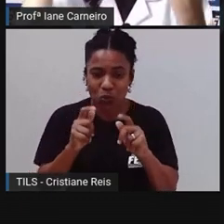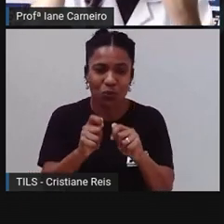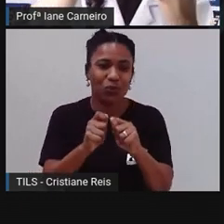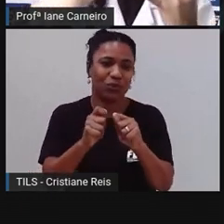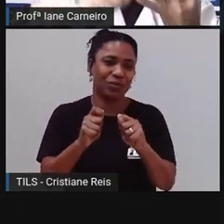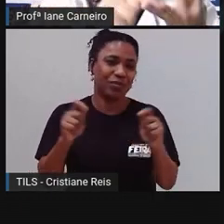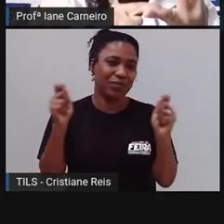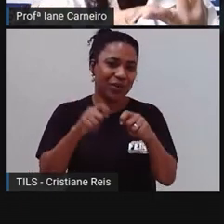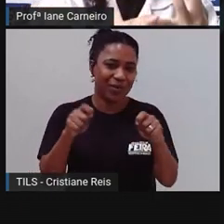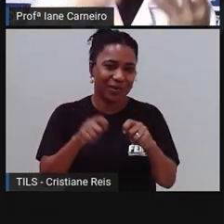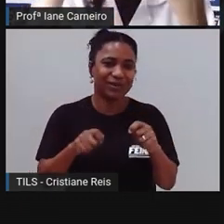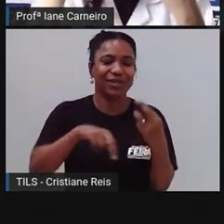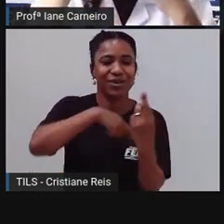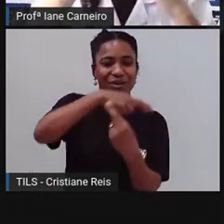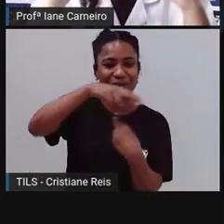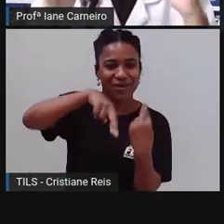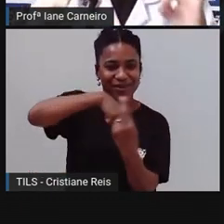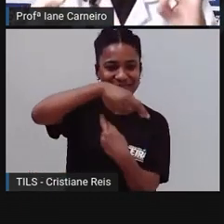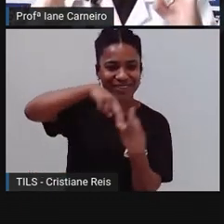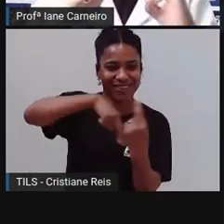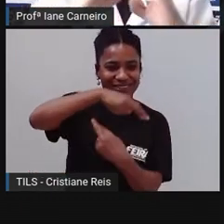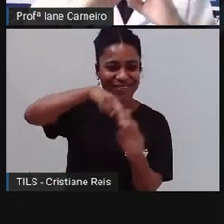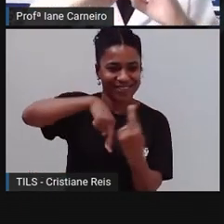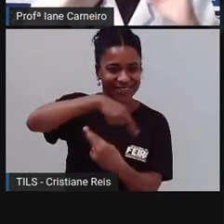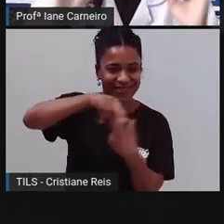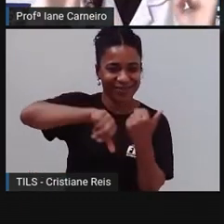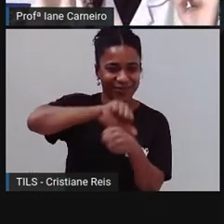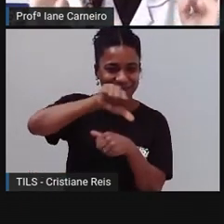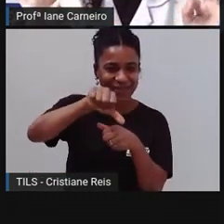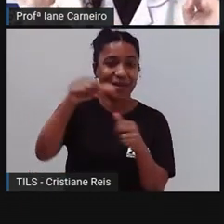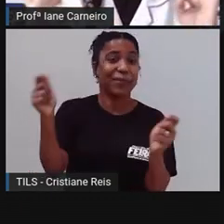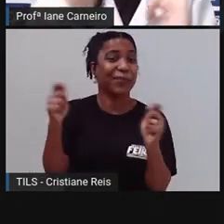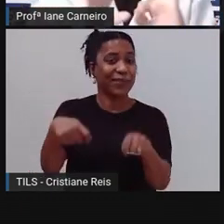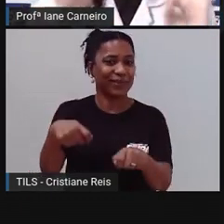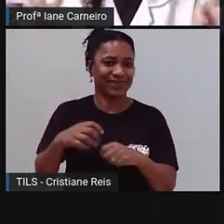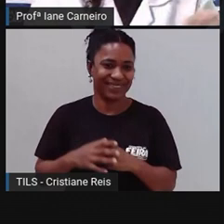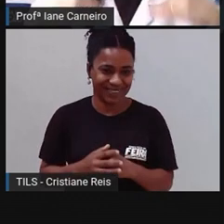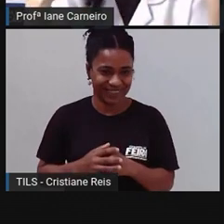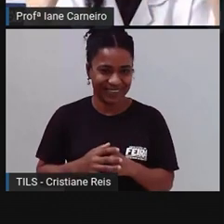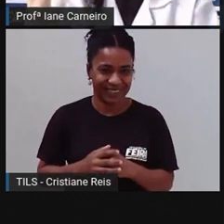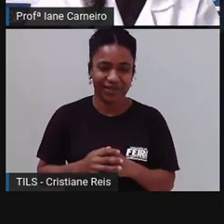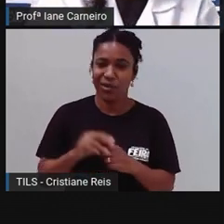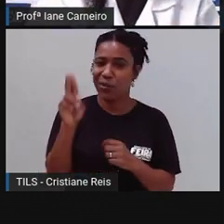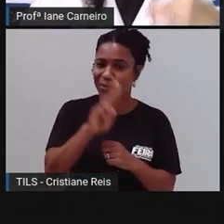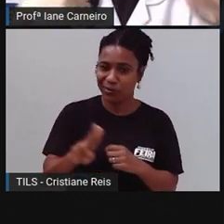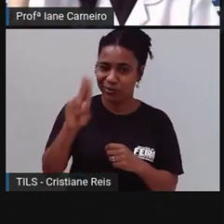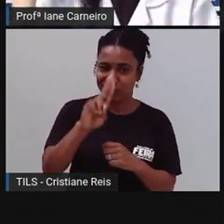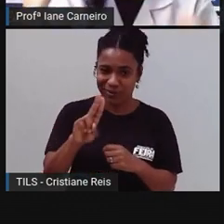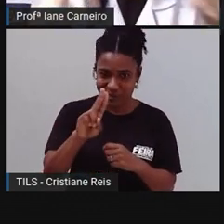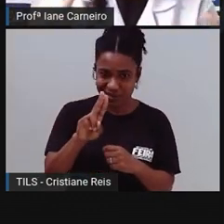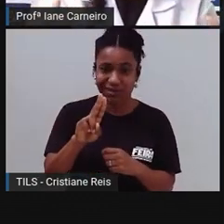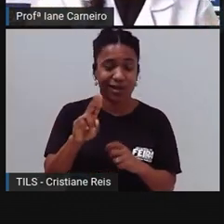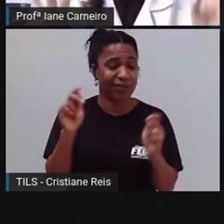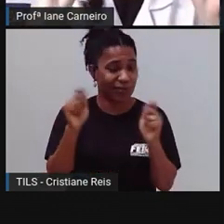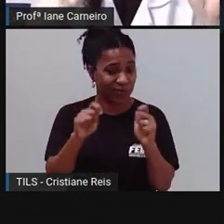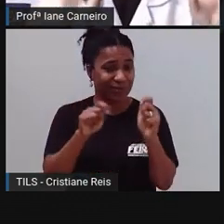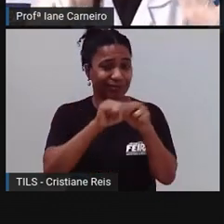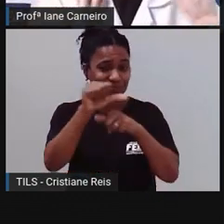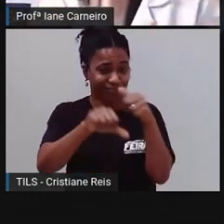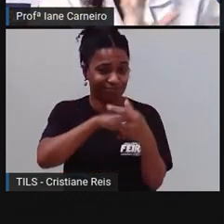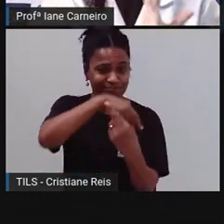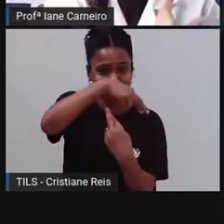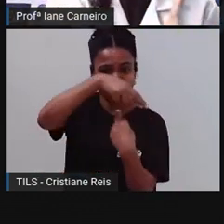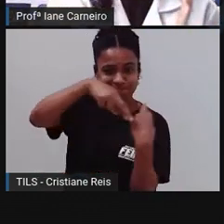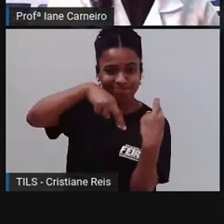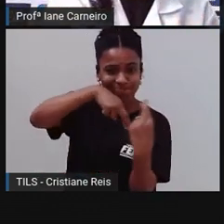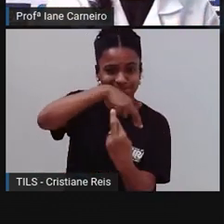reaproveitar, reutilizar e reciclar. Então, tudo que a gente pode fazer, usar depois, transformar em outra coisa,